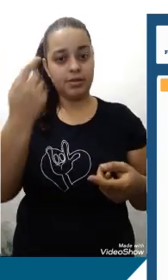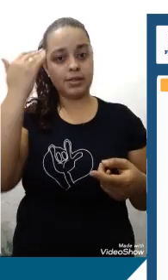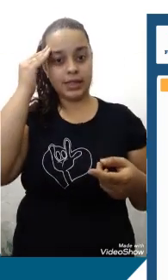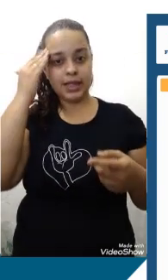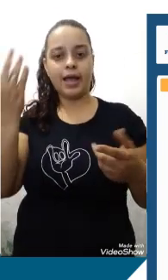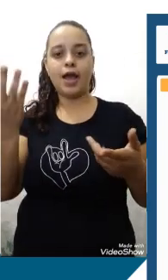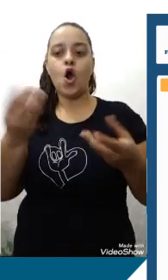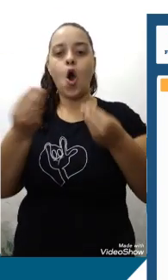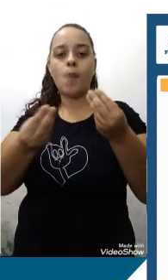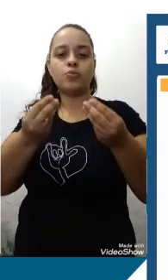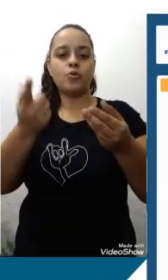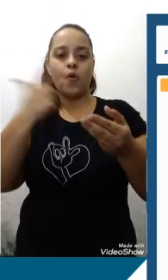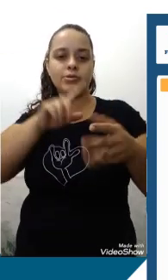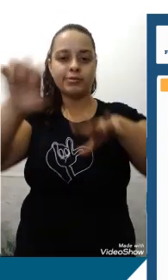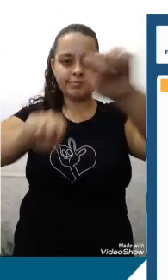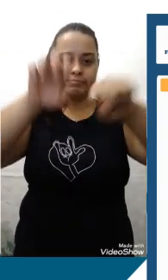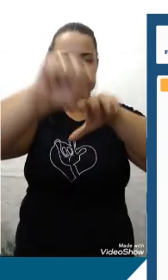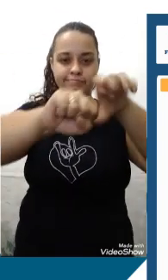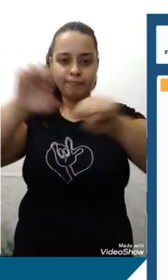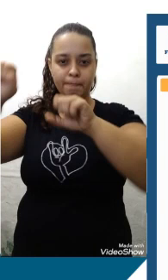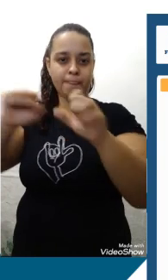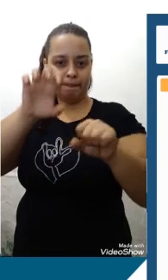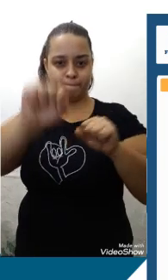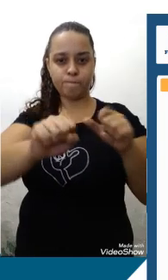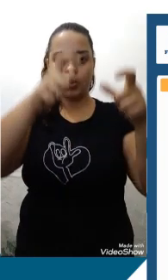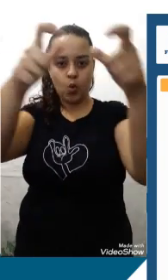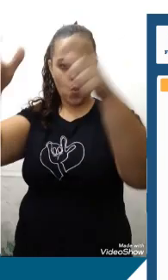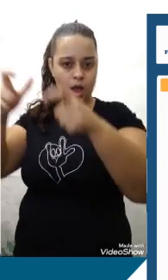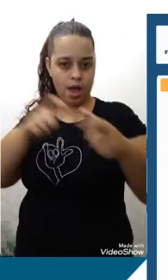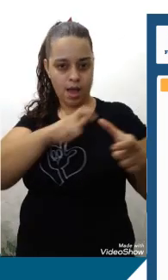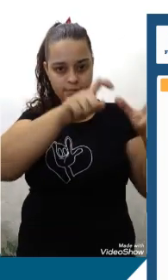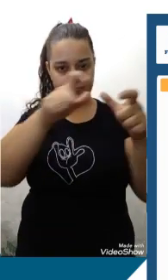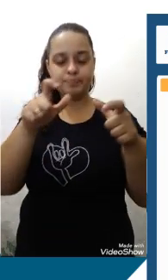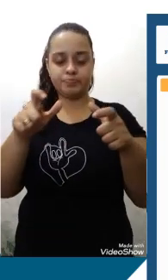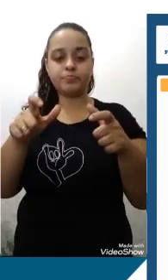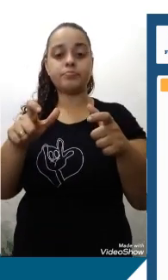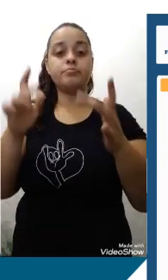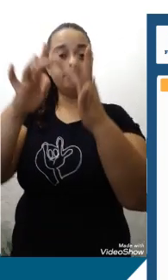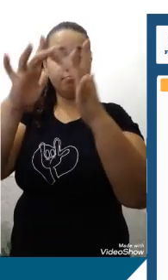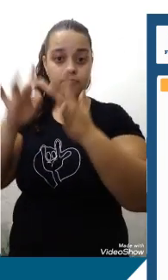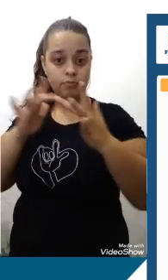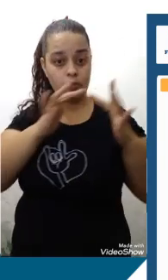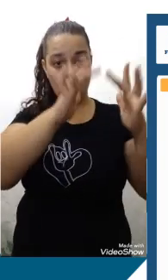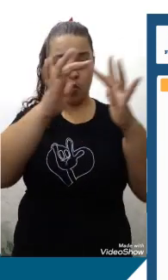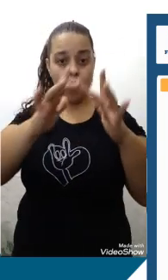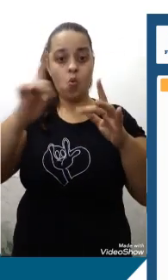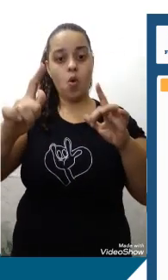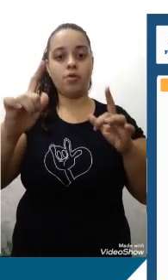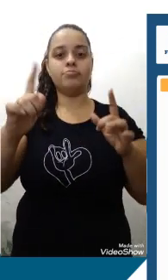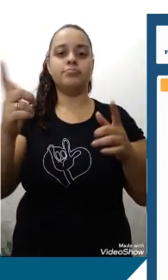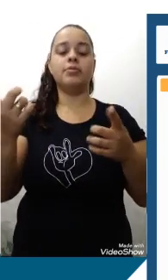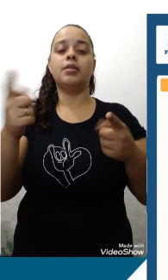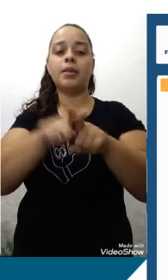eles alcancem outros territórios com os quais eles até tinham contato, mas não pelas vias encontradas. E nesse processo